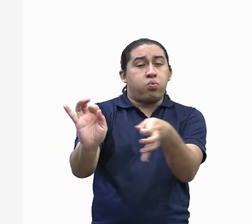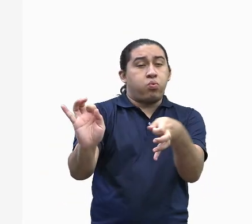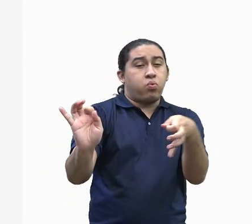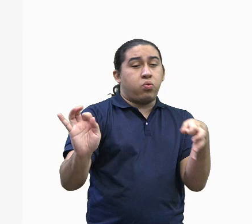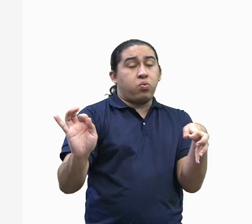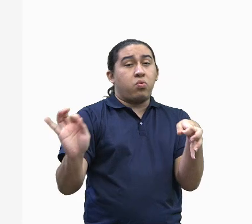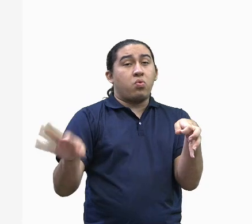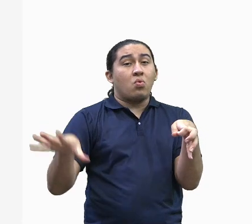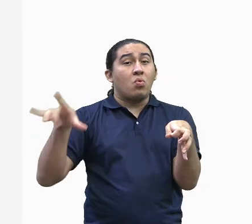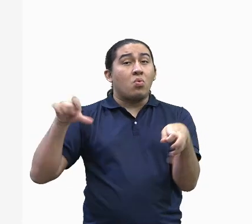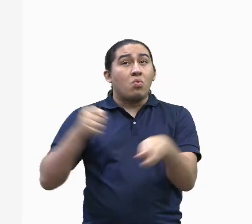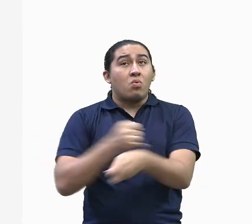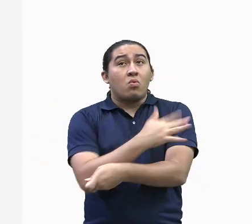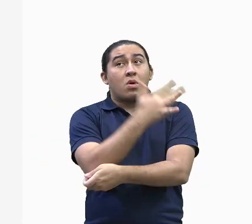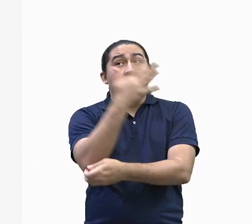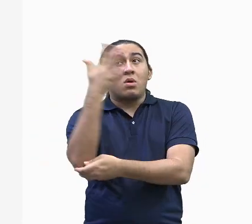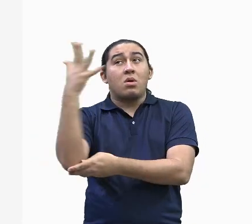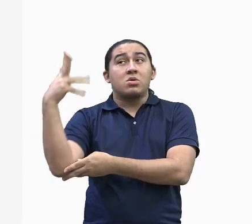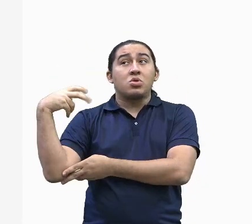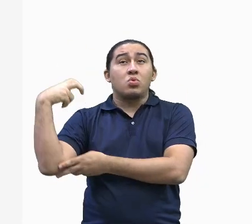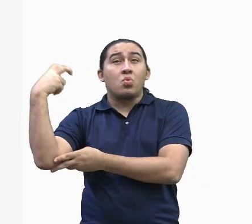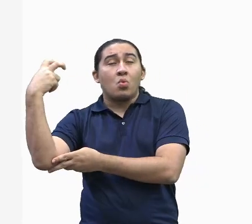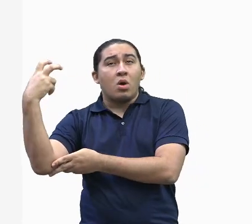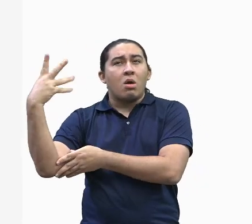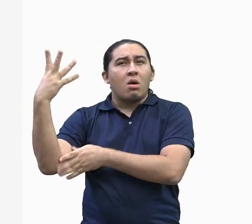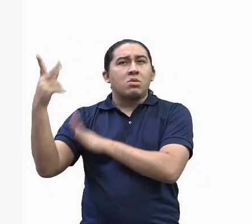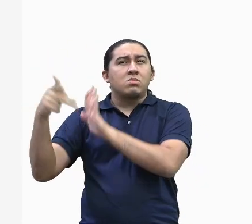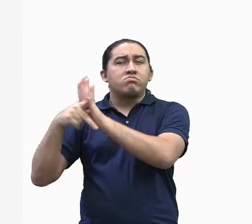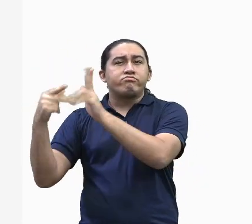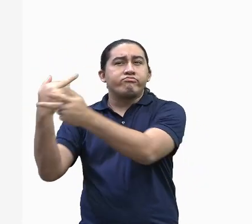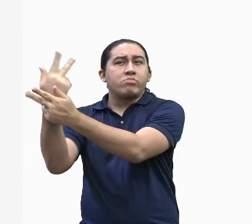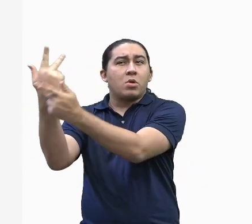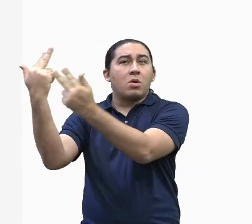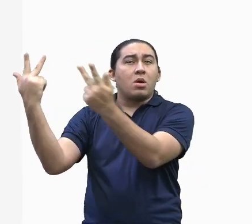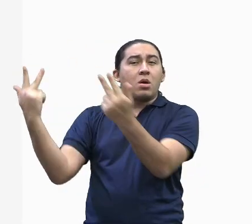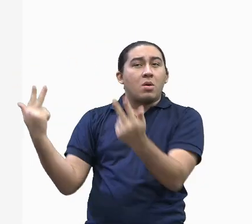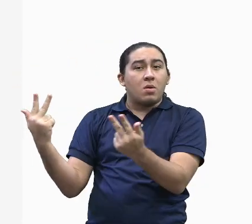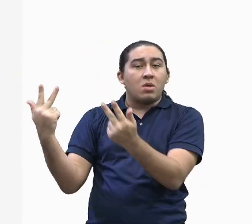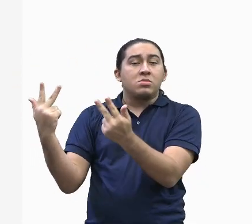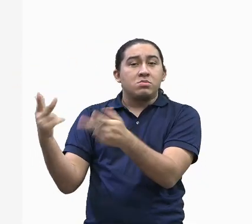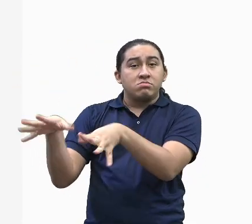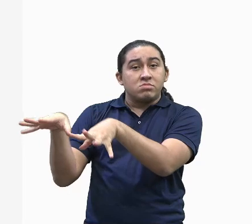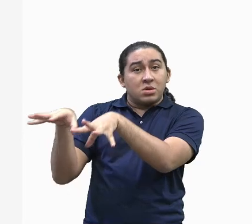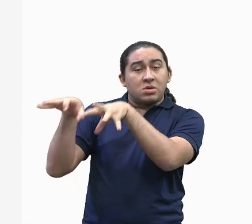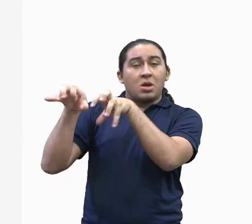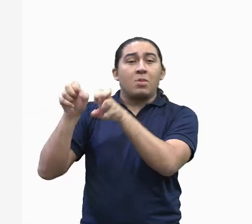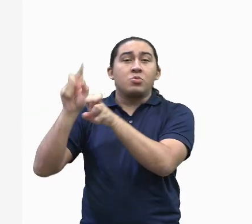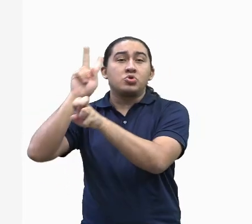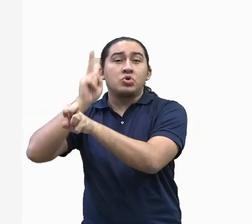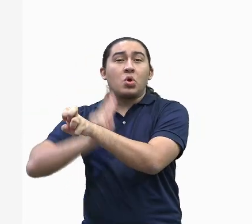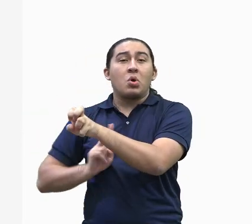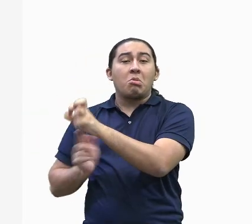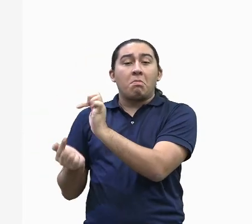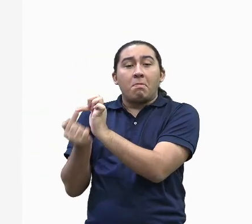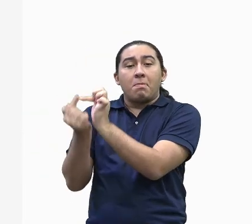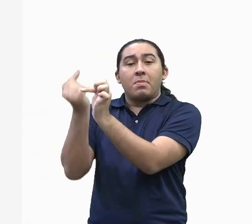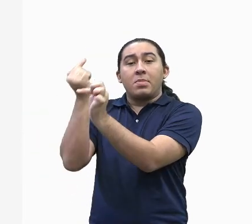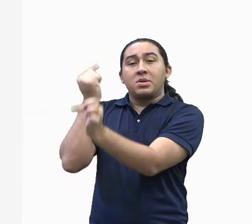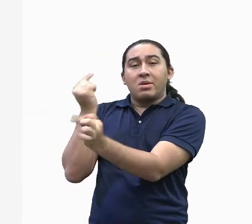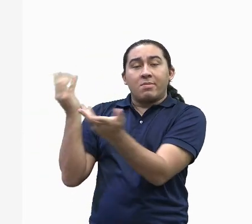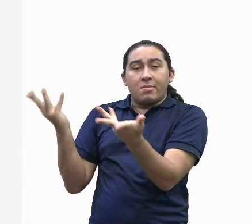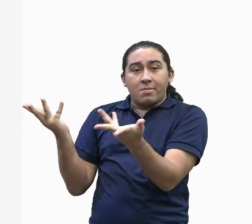ouço vozes antigas. A floresta sussurra histórias de tempos de